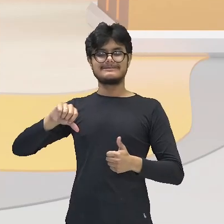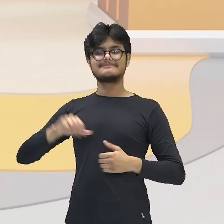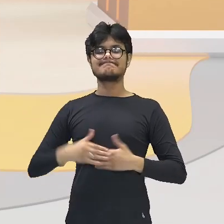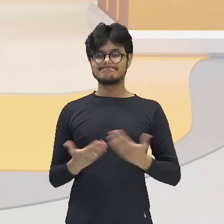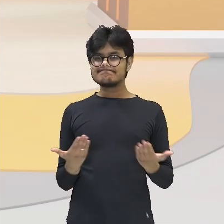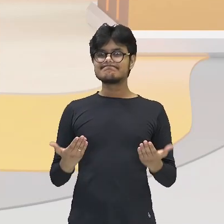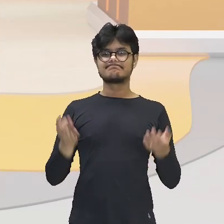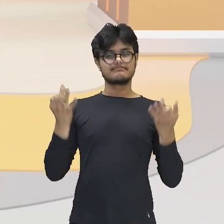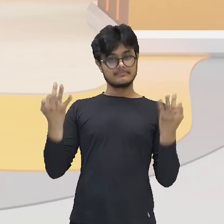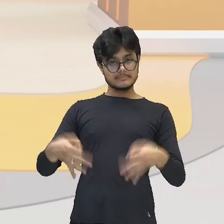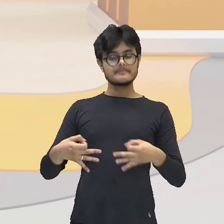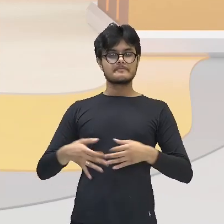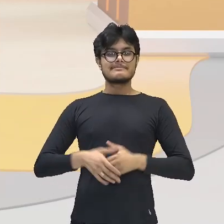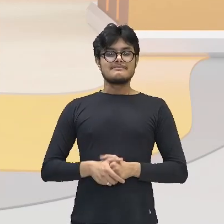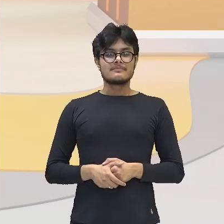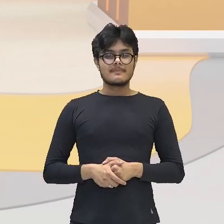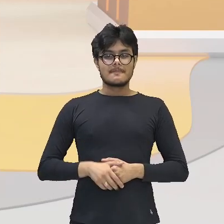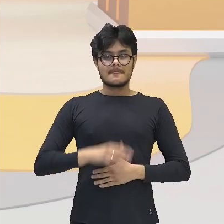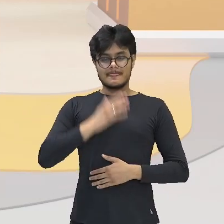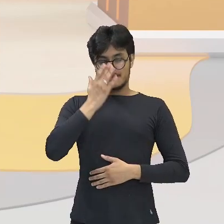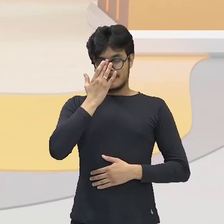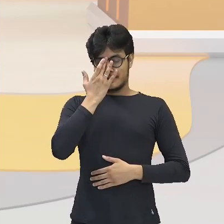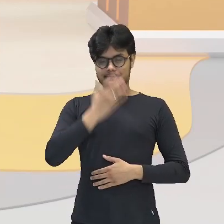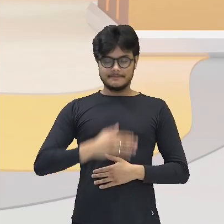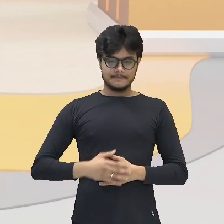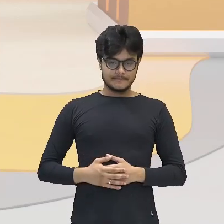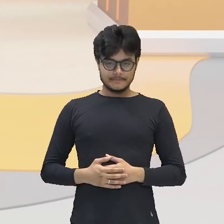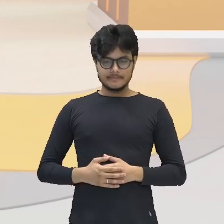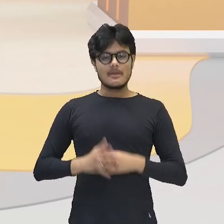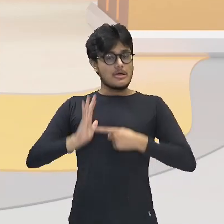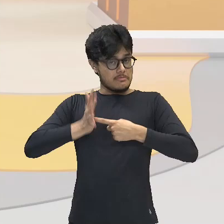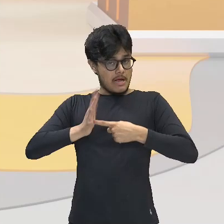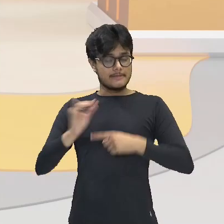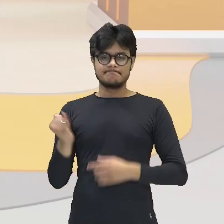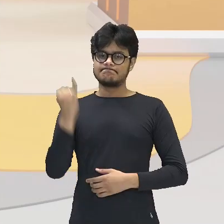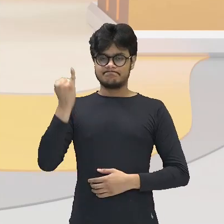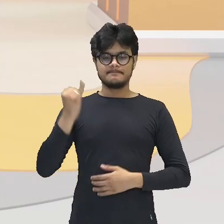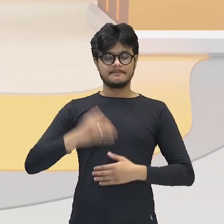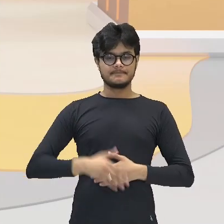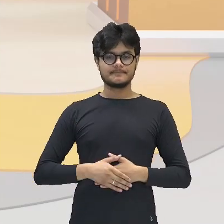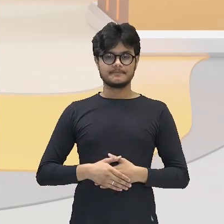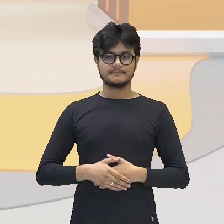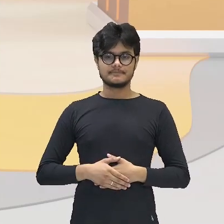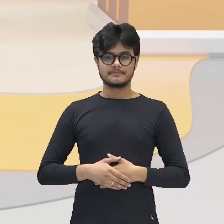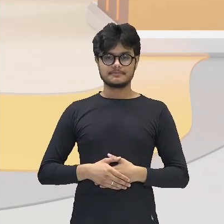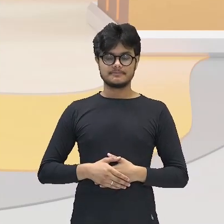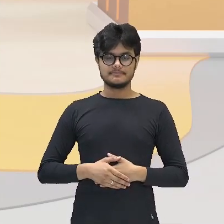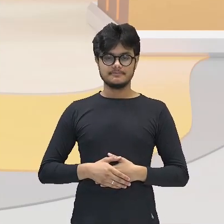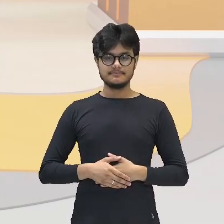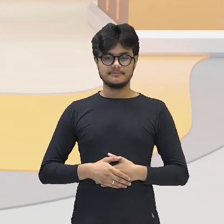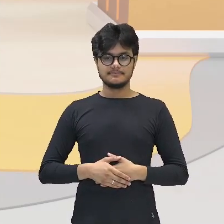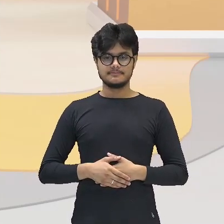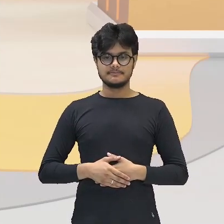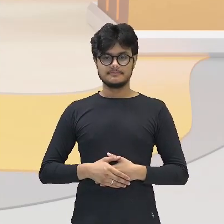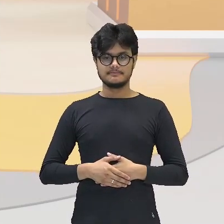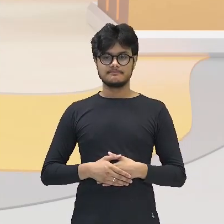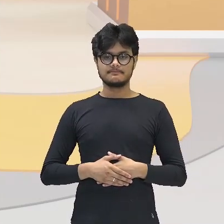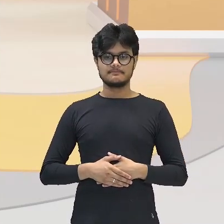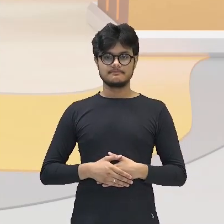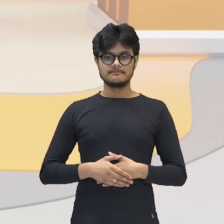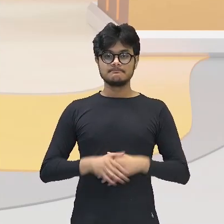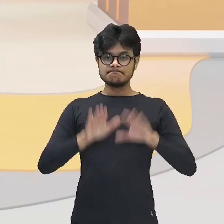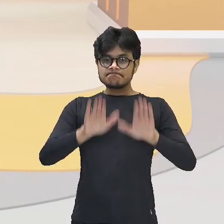a produção têxtil, né, como o tear mecânico. Então, o aumento da utilização da mão de